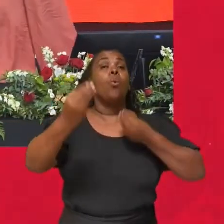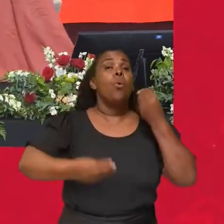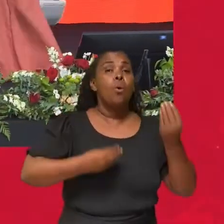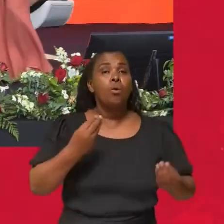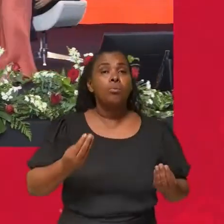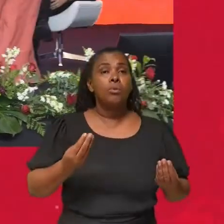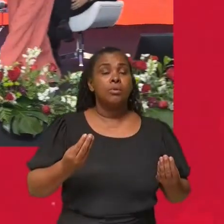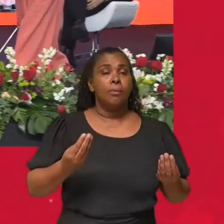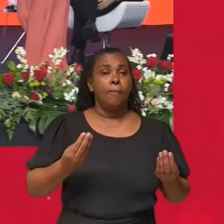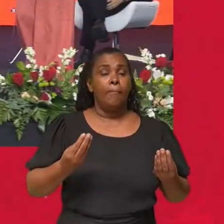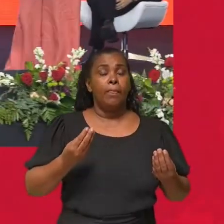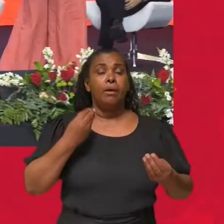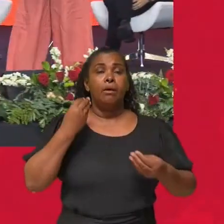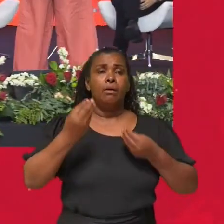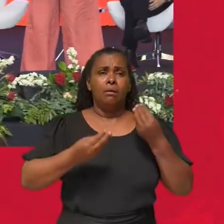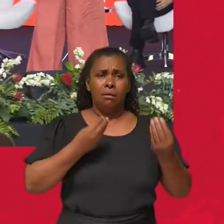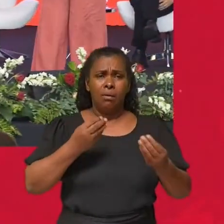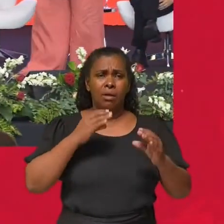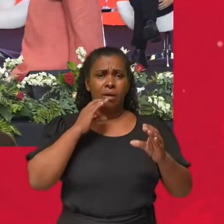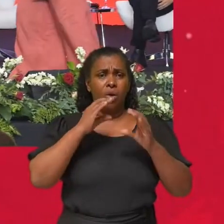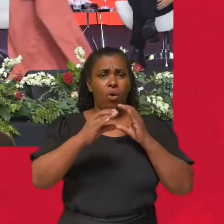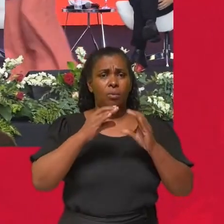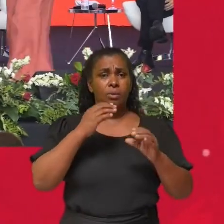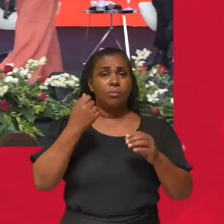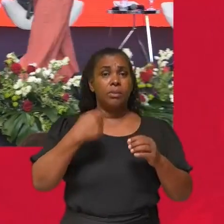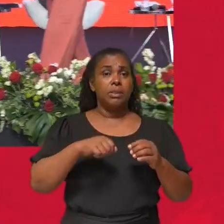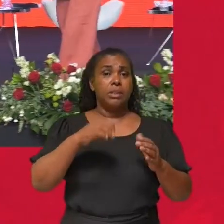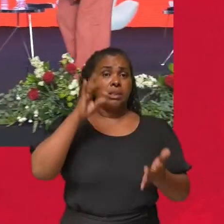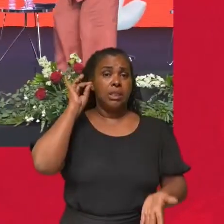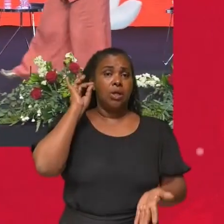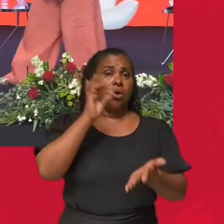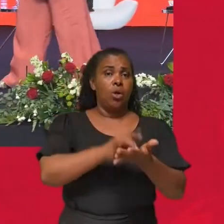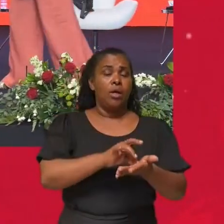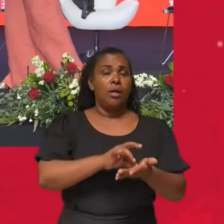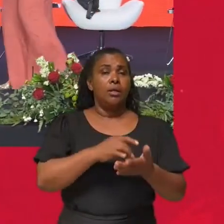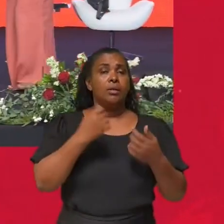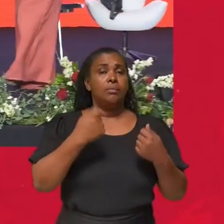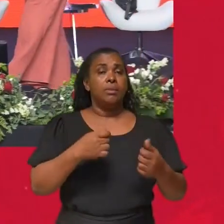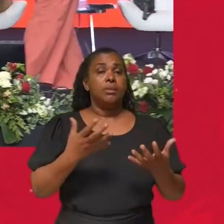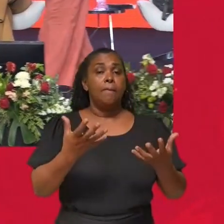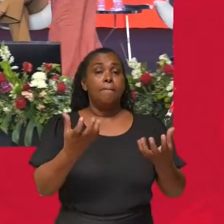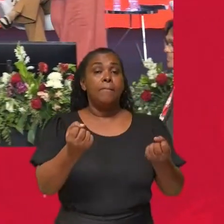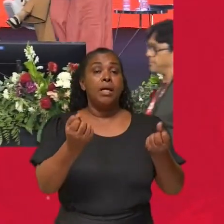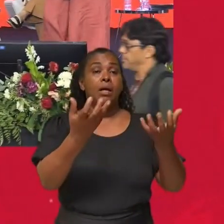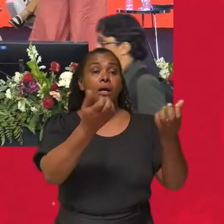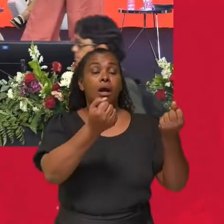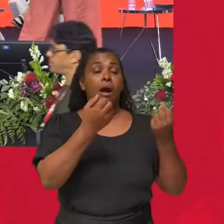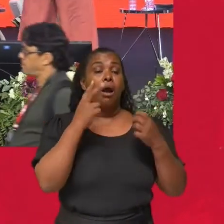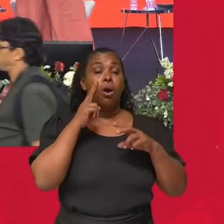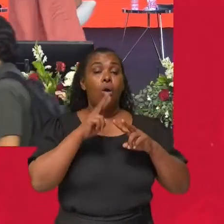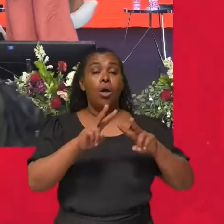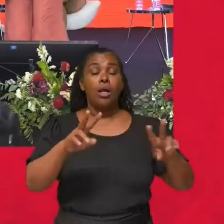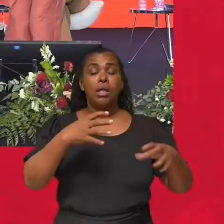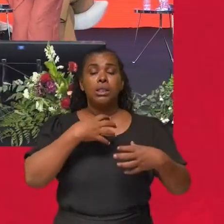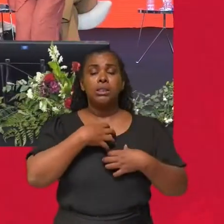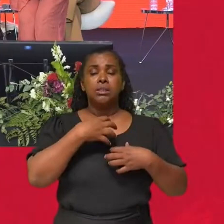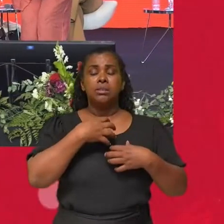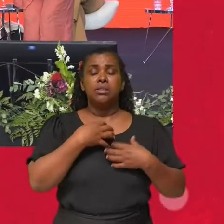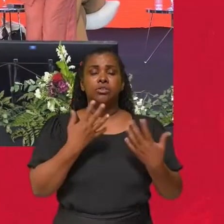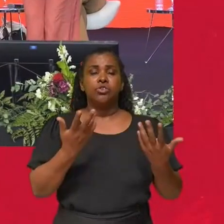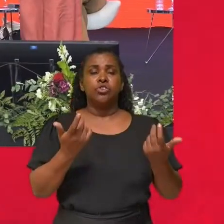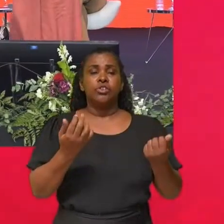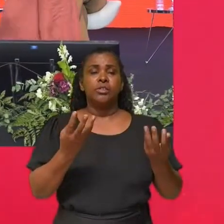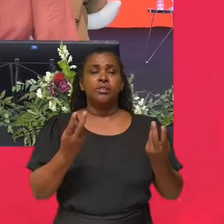Comunicação, ela precisa ser concreta. Eu preciso pegar, olhar, sentir. Eu não vou ficar fazendo